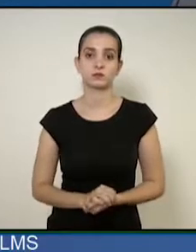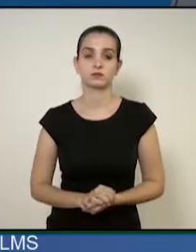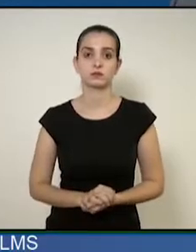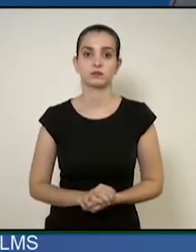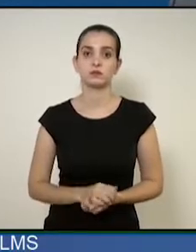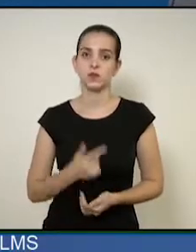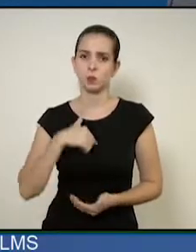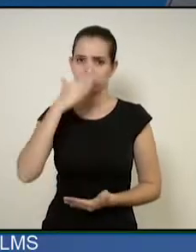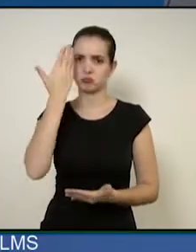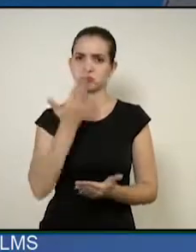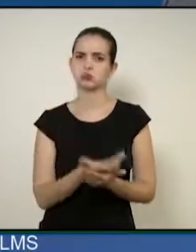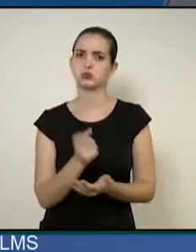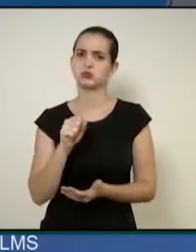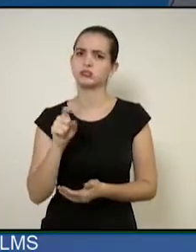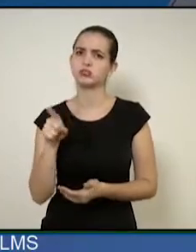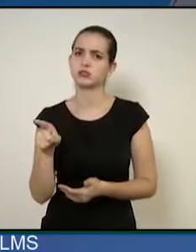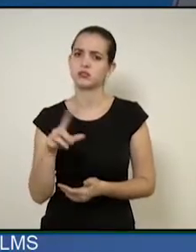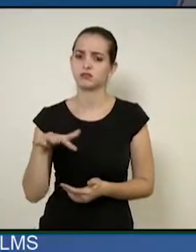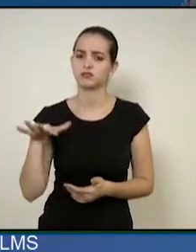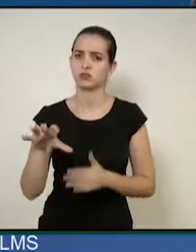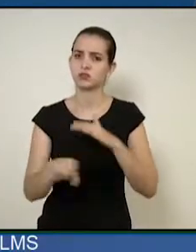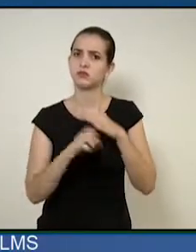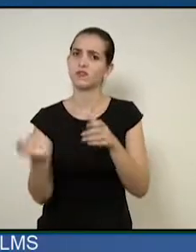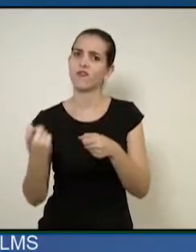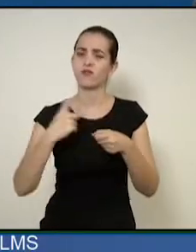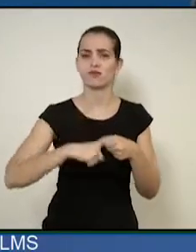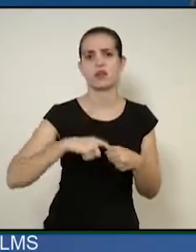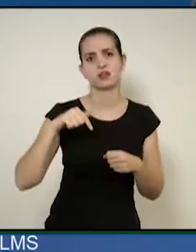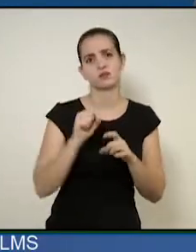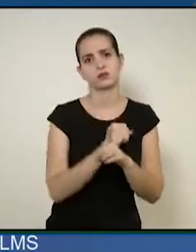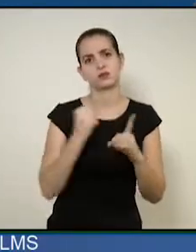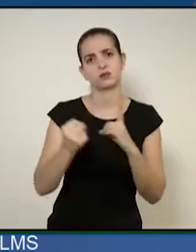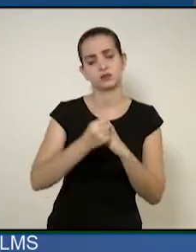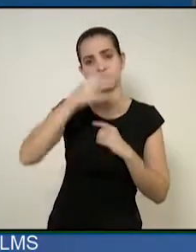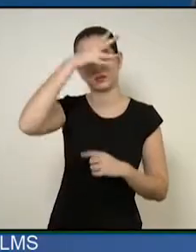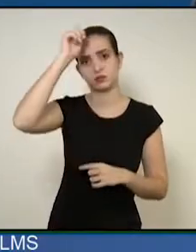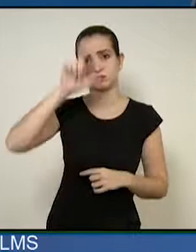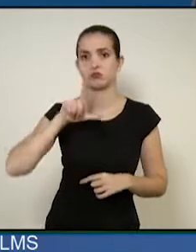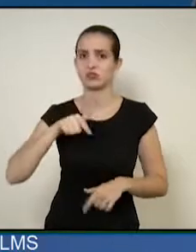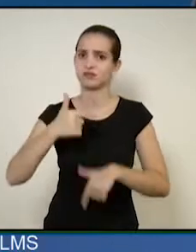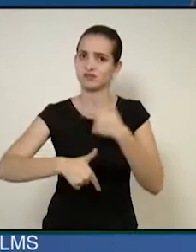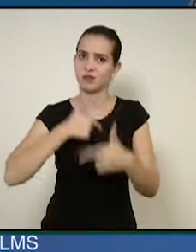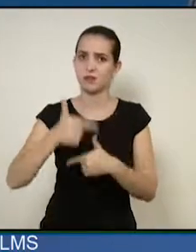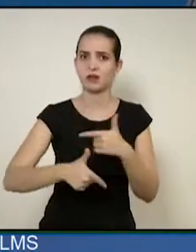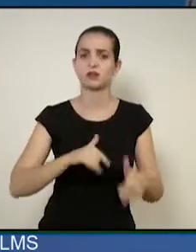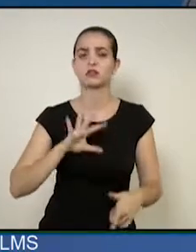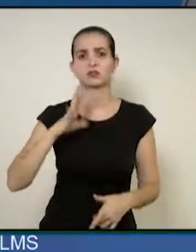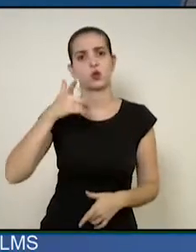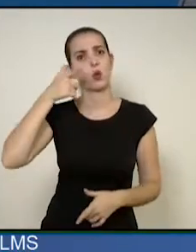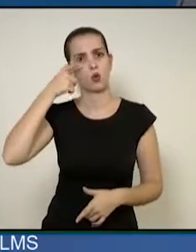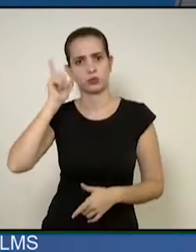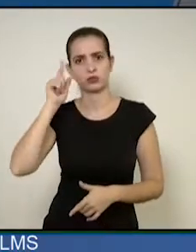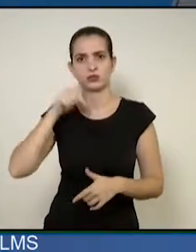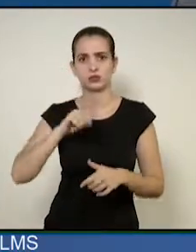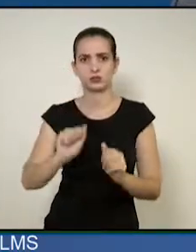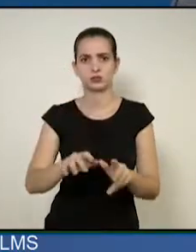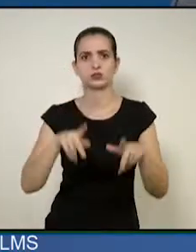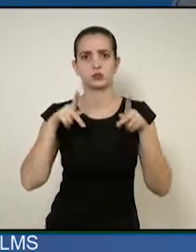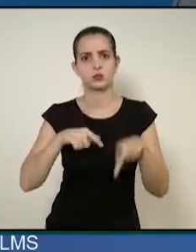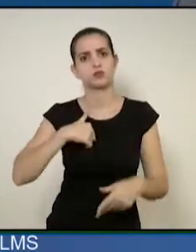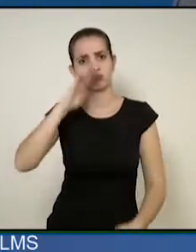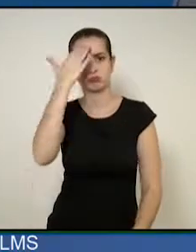num retorno para a sociedade do Mato Grosso do Sul, através desse trabalho realizado hoje aqui nessa audiência pública. Eu